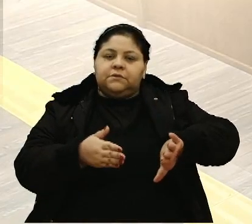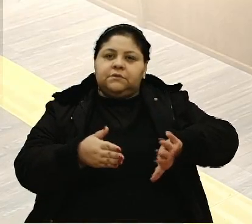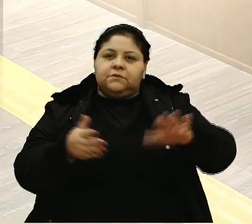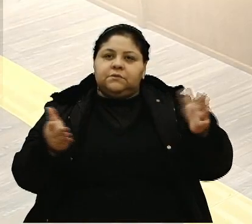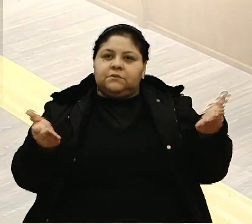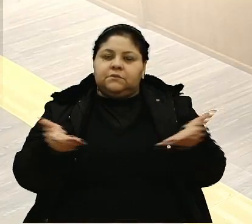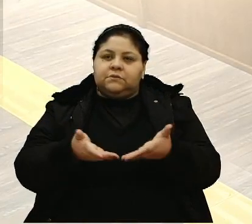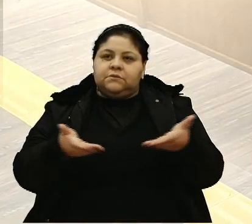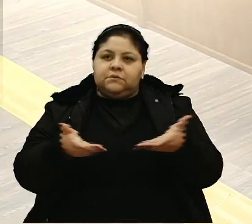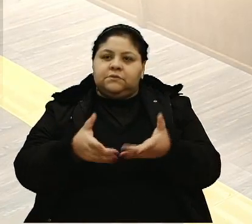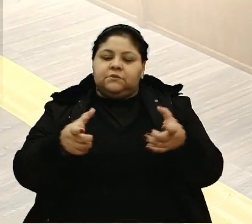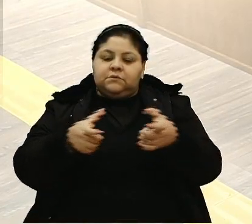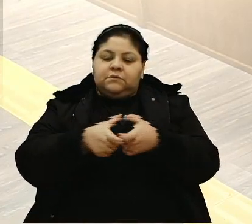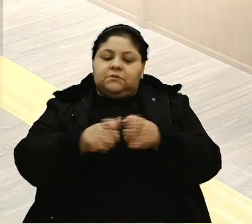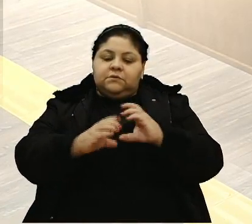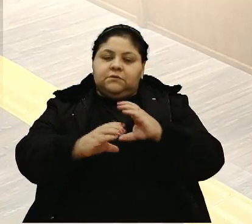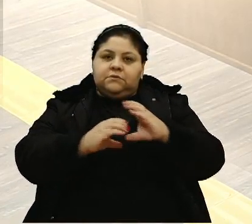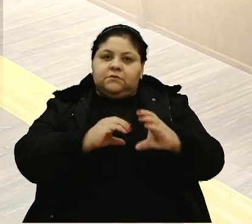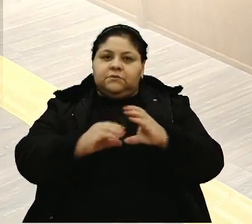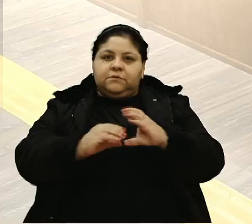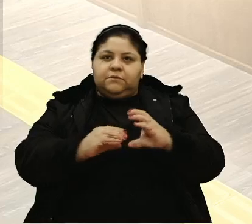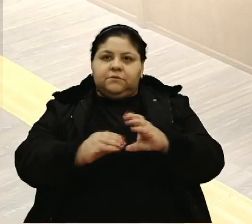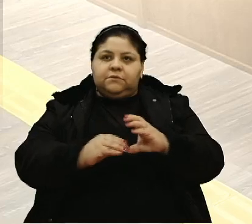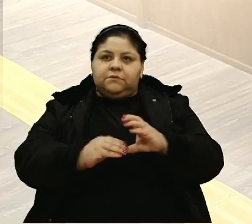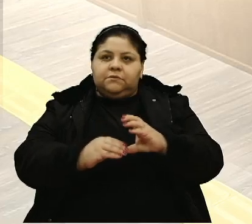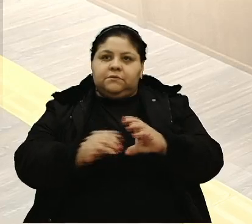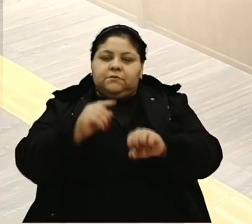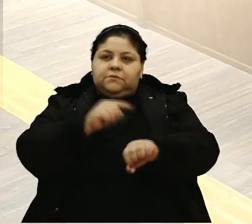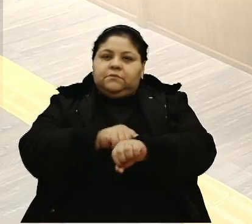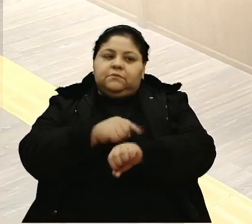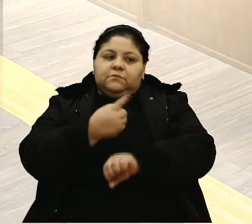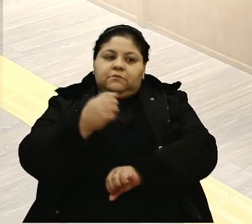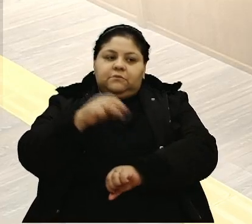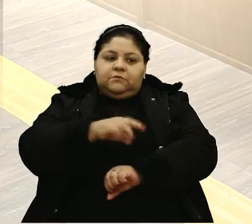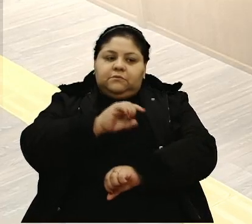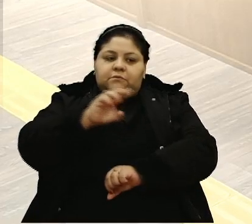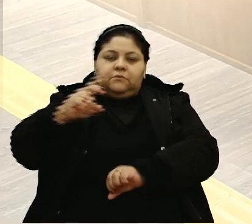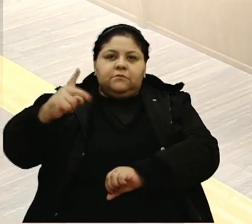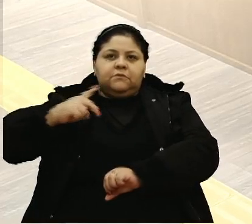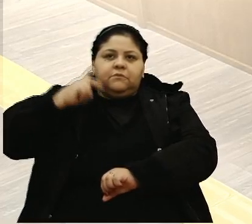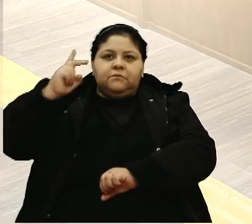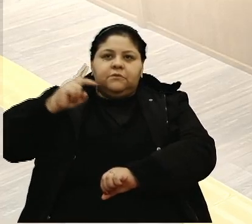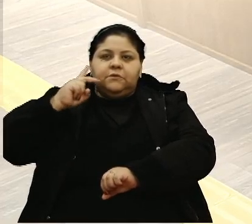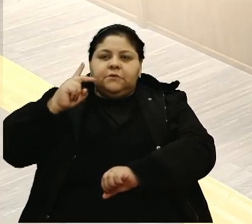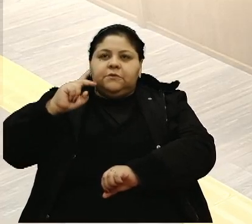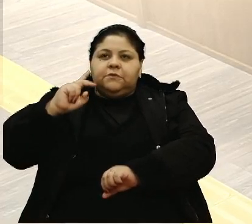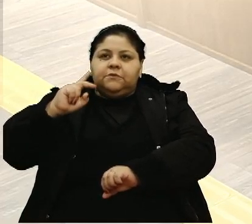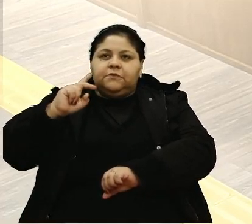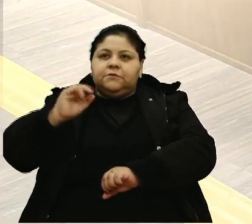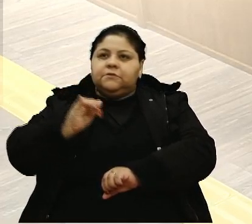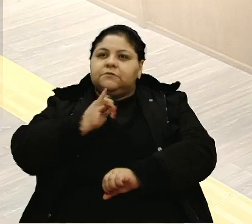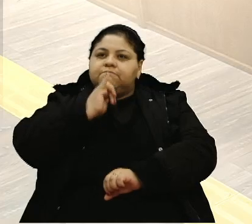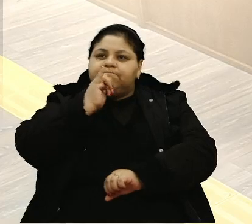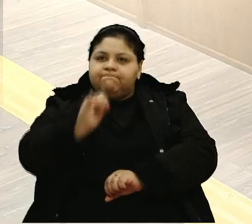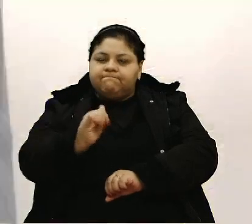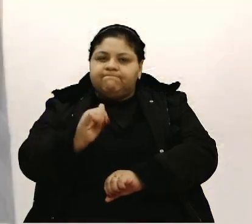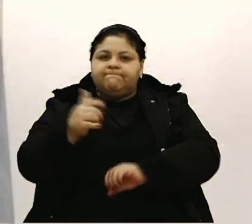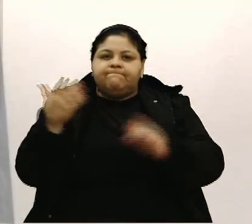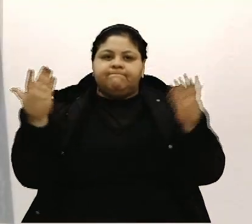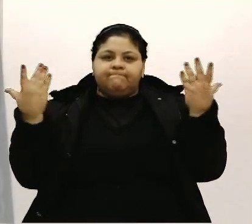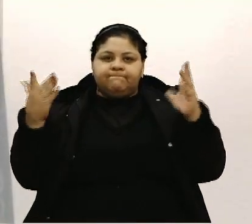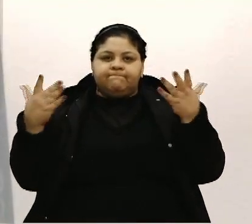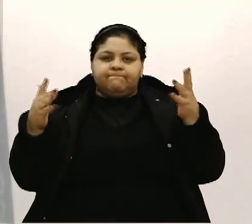ao espaço das pequenas comunicações, pelo tempo de 1 minuto por vereador inscrito, para a apresentação de votos de